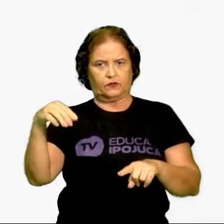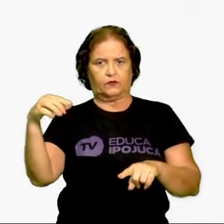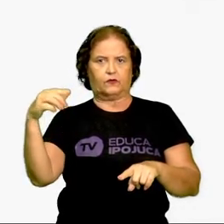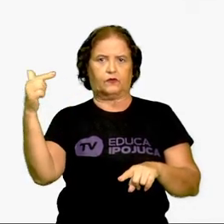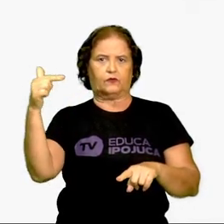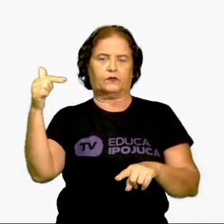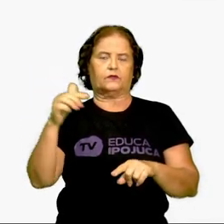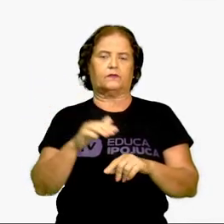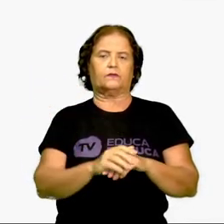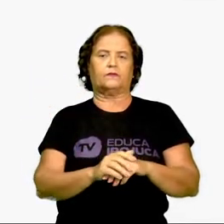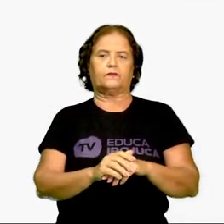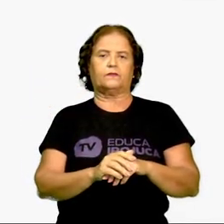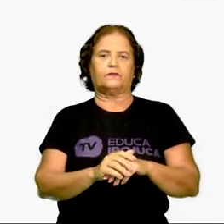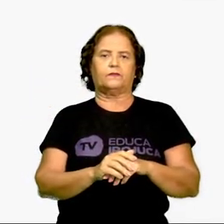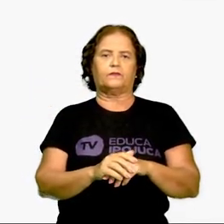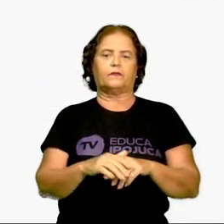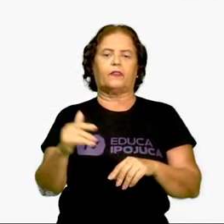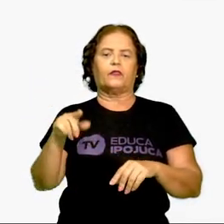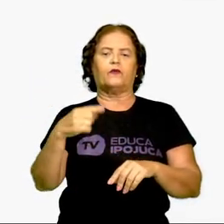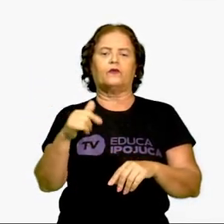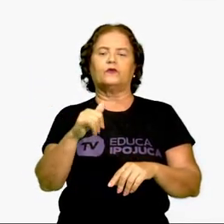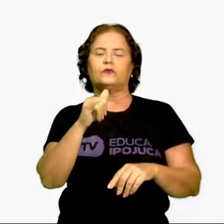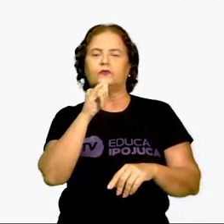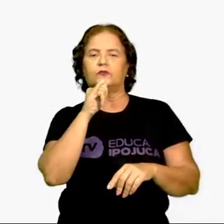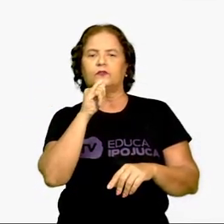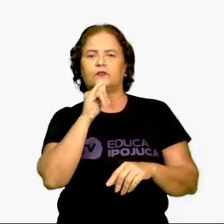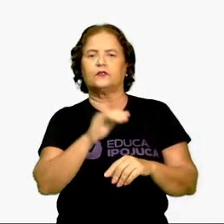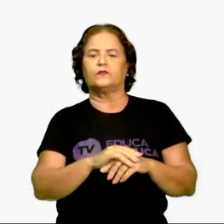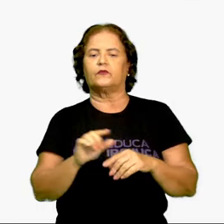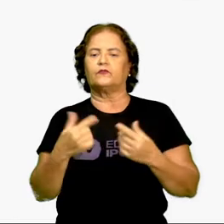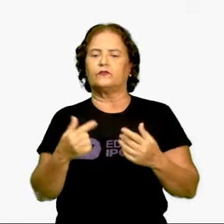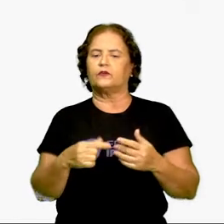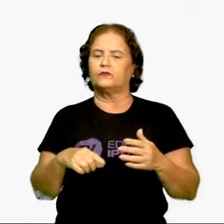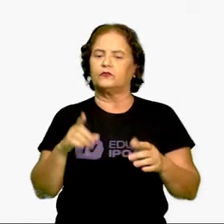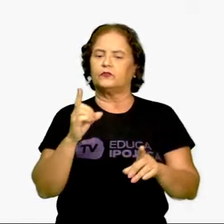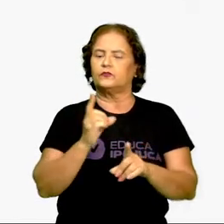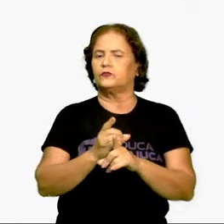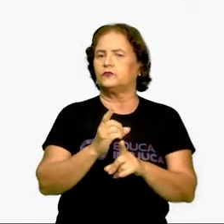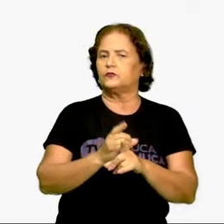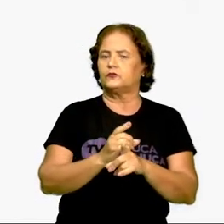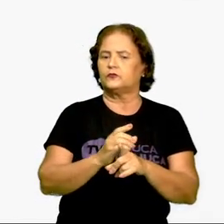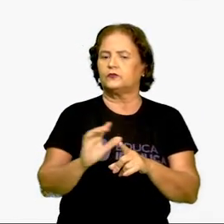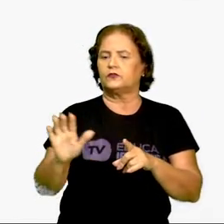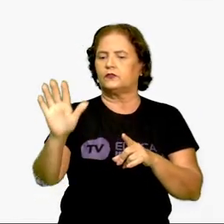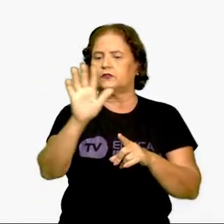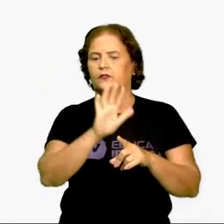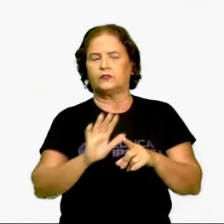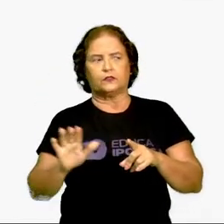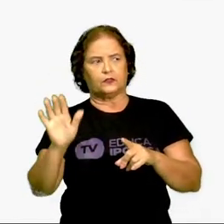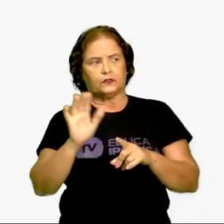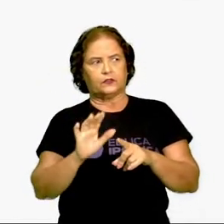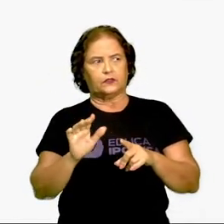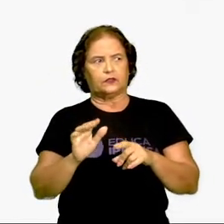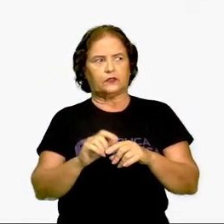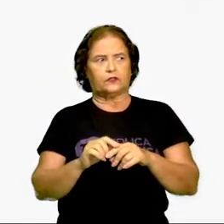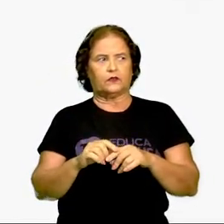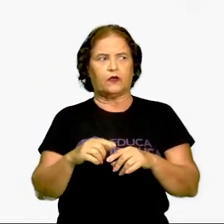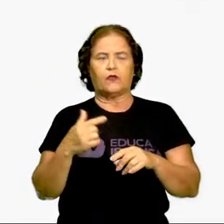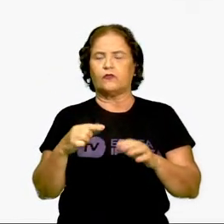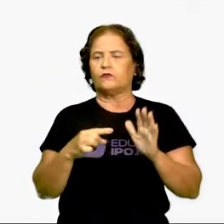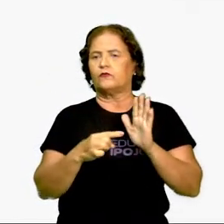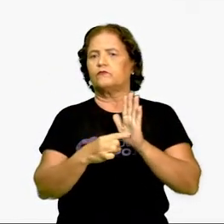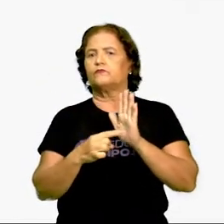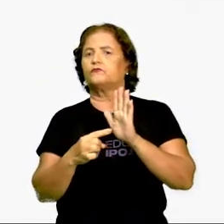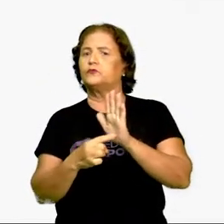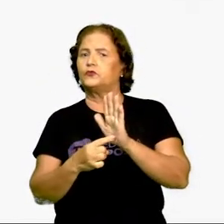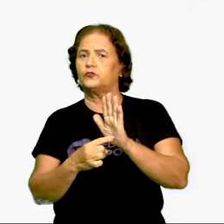Coloquei aqui mais um exemplo, vamos determinar a área aqui desta figura. Essa figura não está